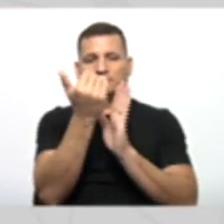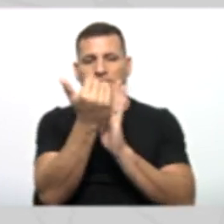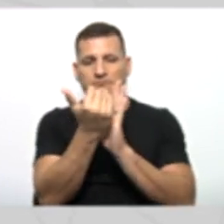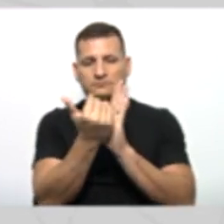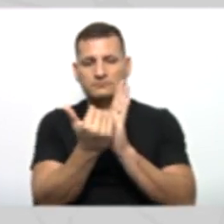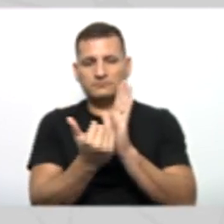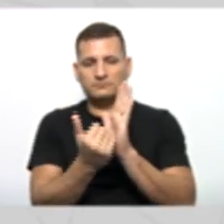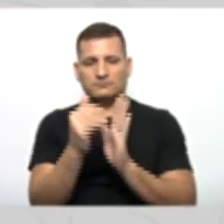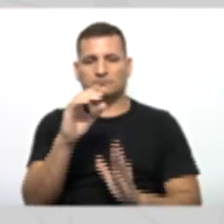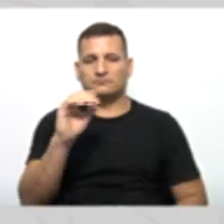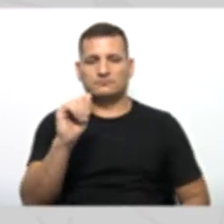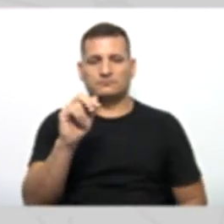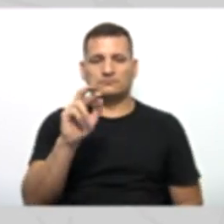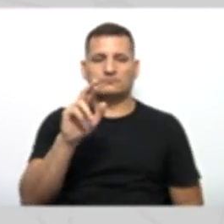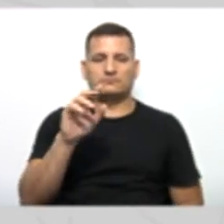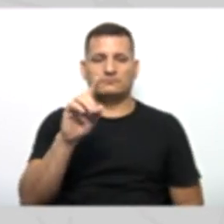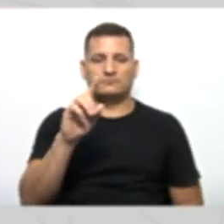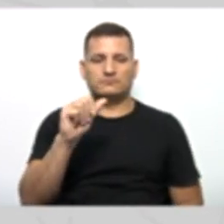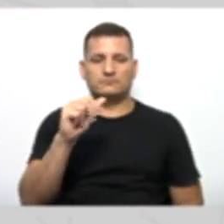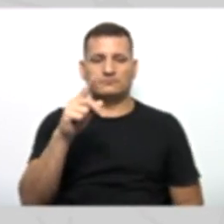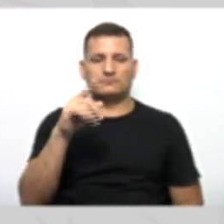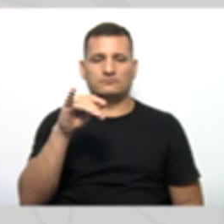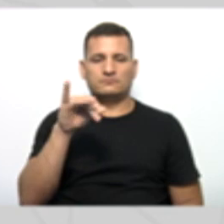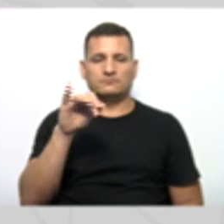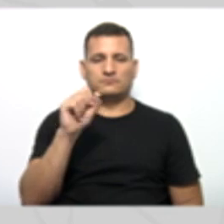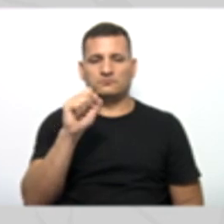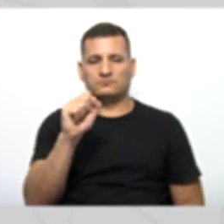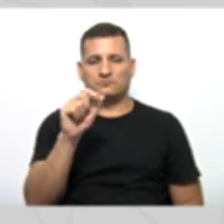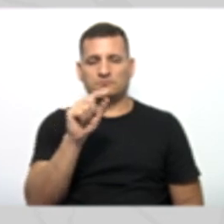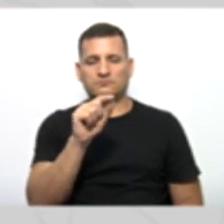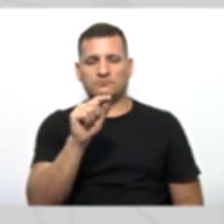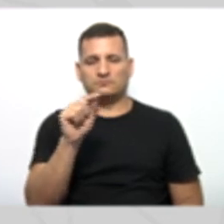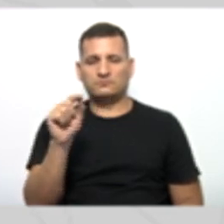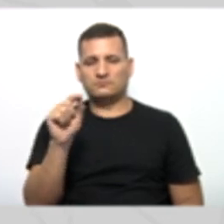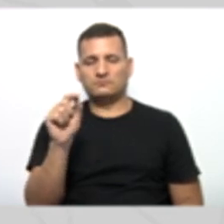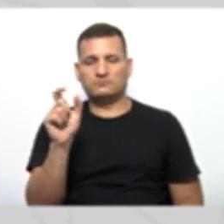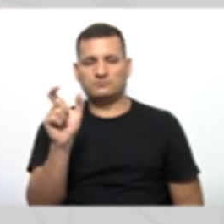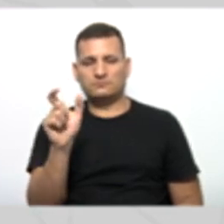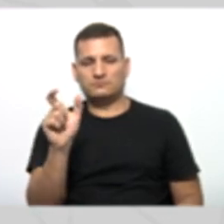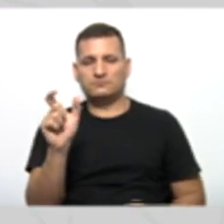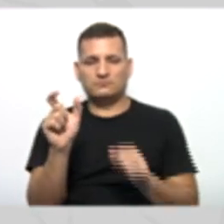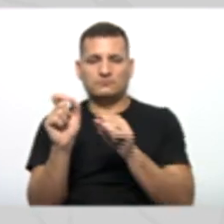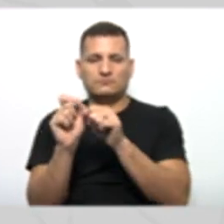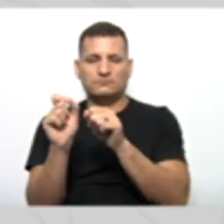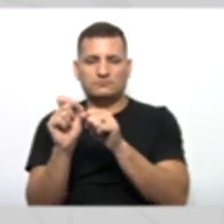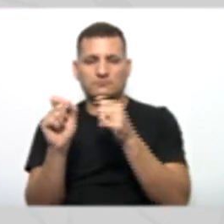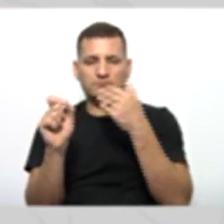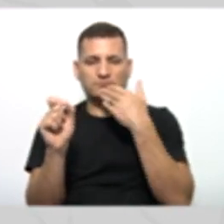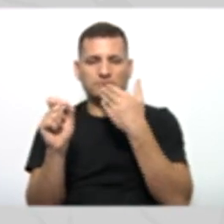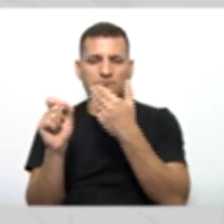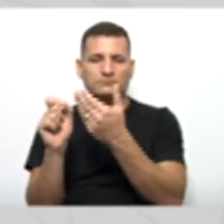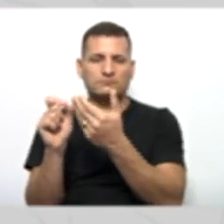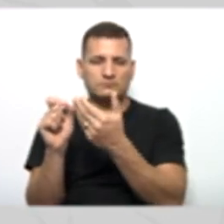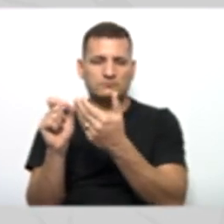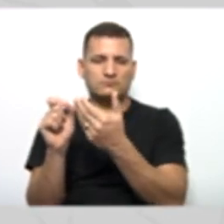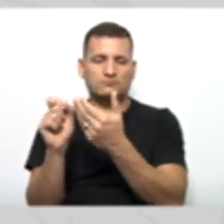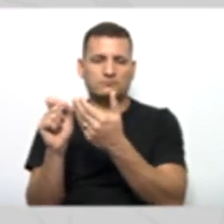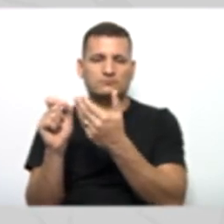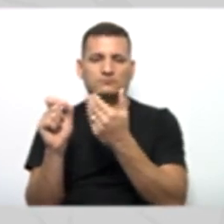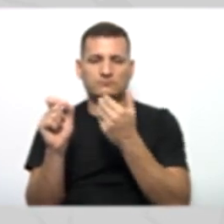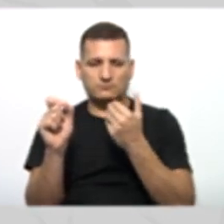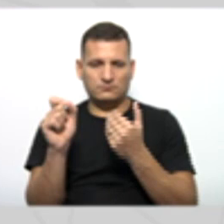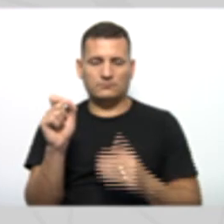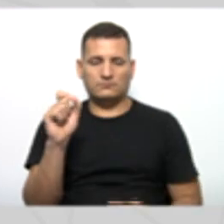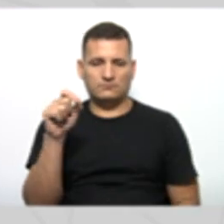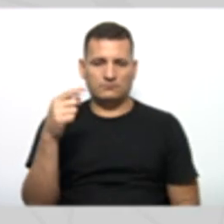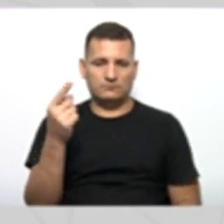Ele pode vir aqui, ó, realizar o pedido. Feito realizar pedido, ó, observa aqui, gente, ó,